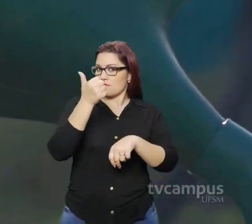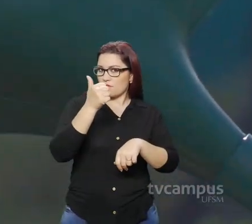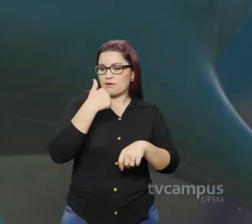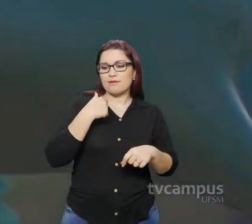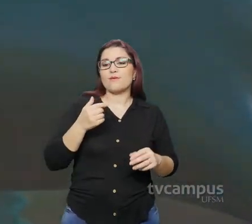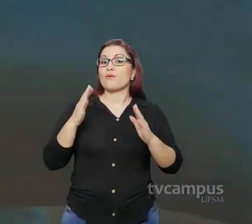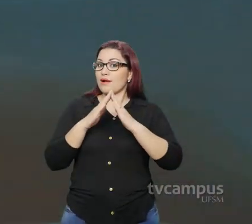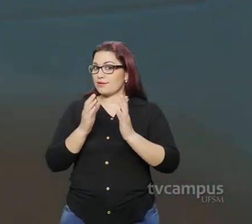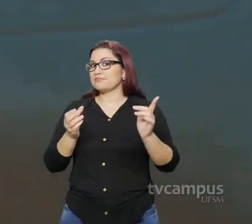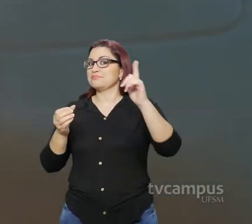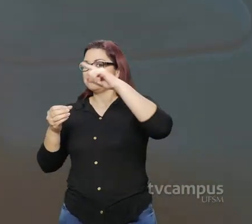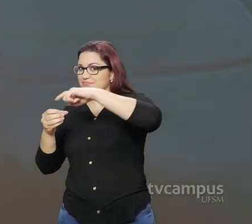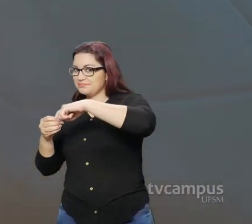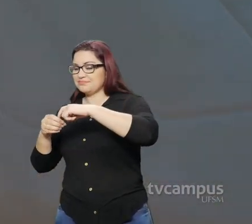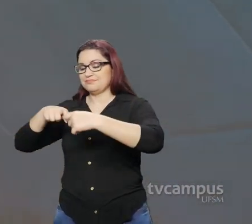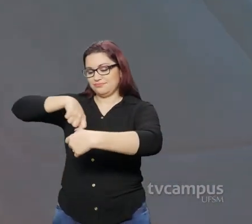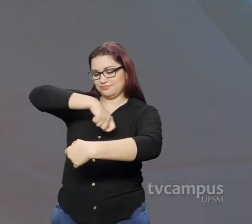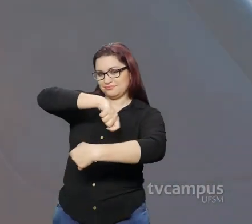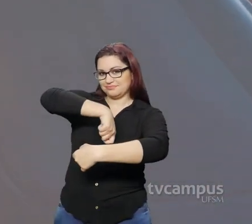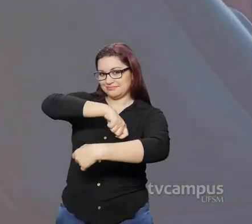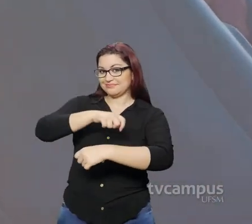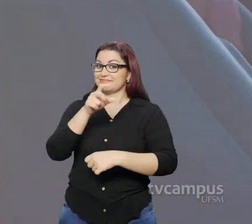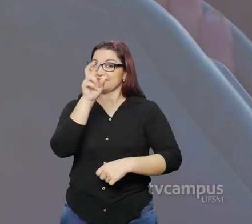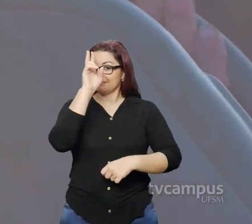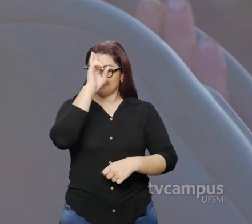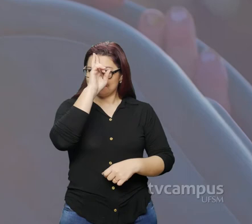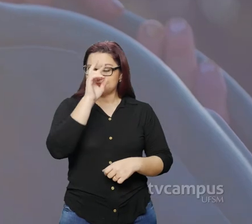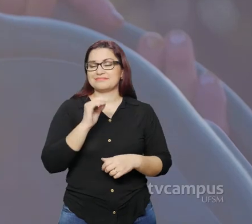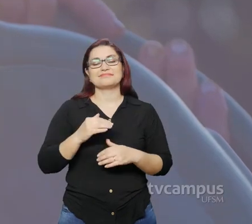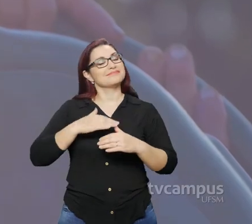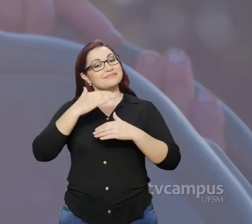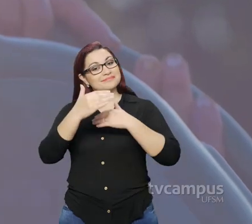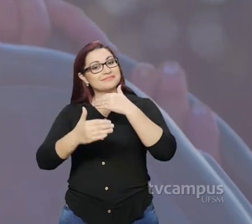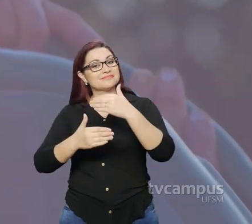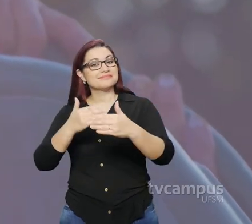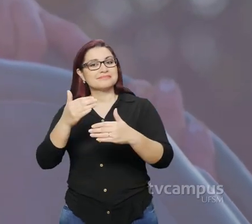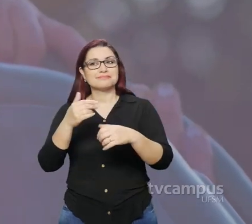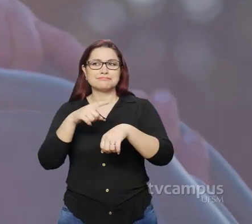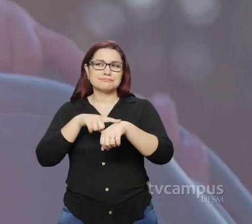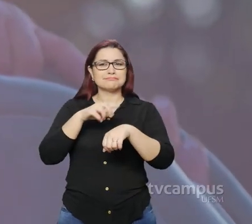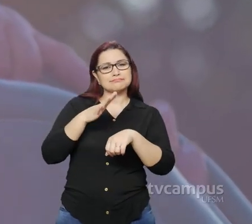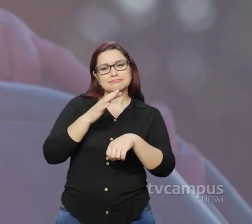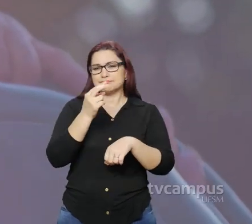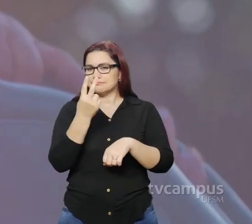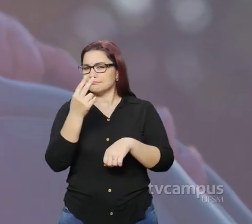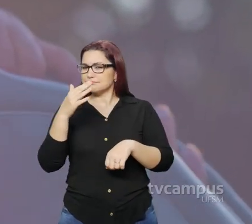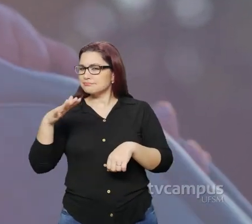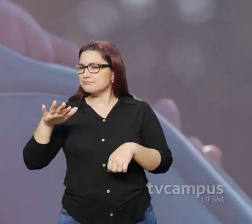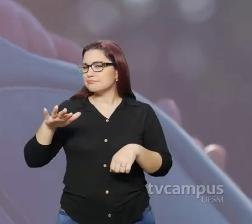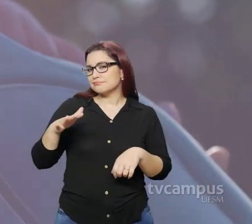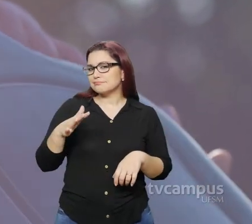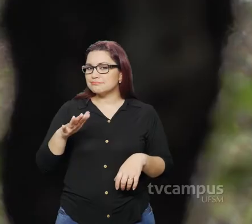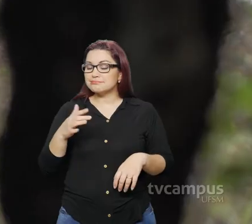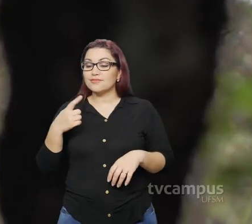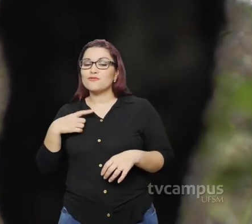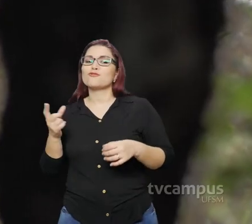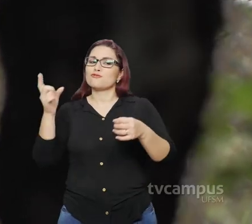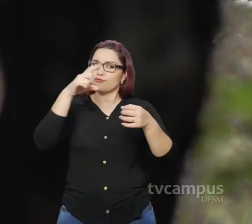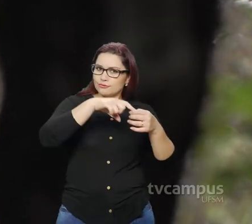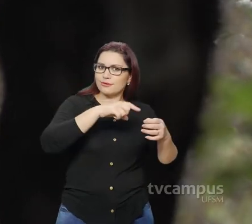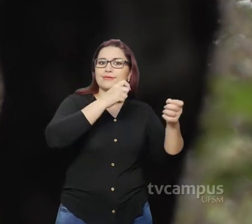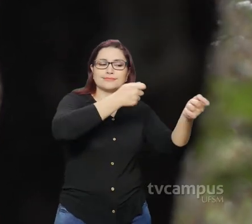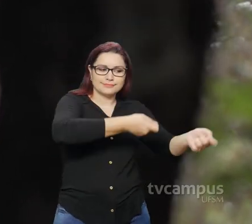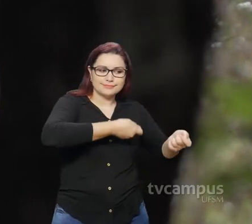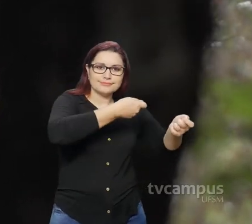a rotina é corrida. É corrida, já te digo. Quando é dia de feira, a coisa aqui tá louco. Você